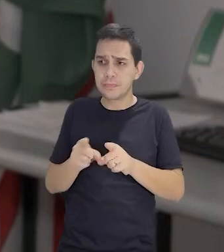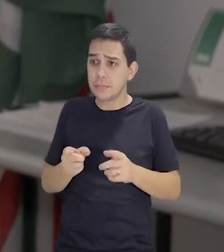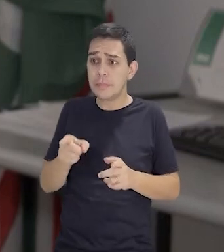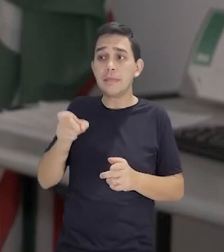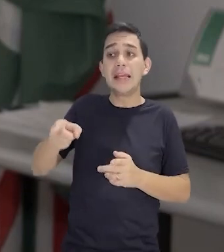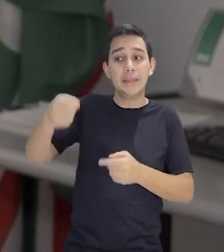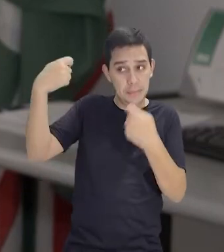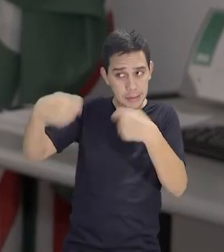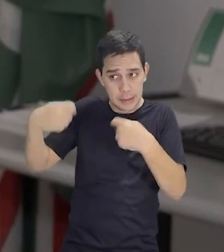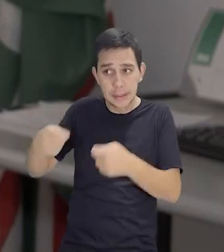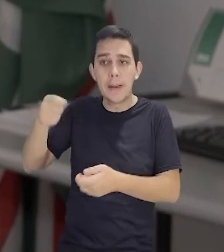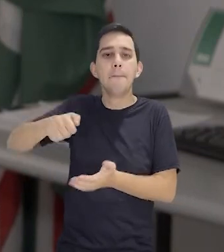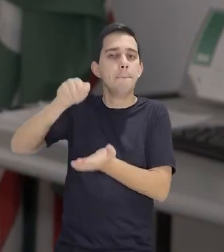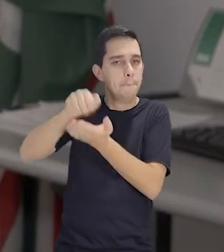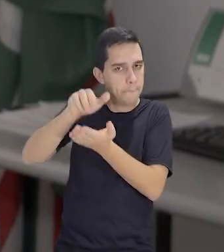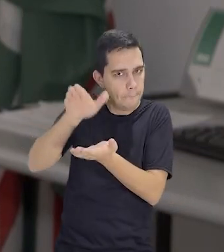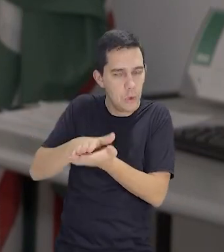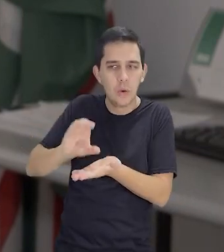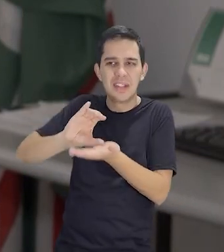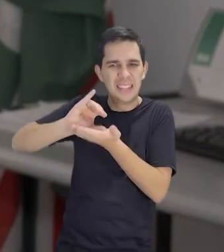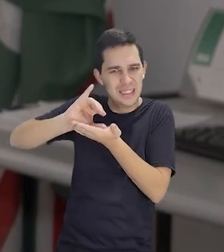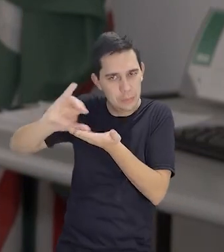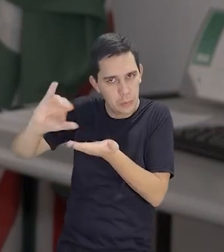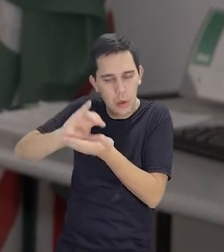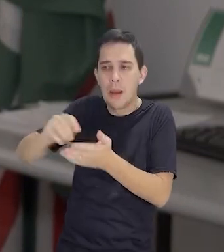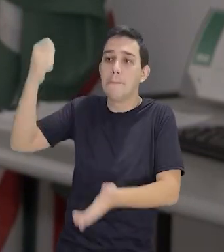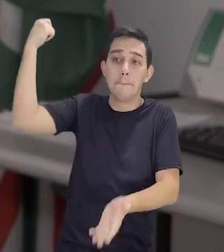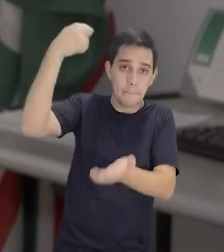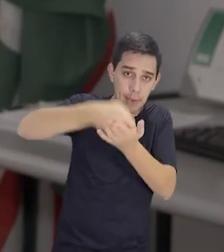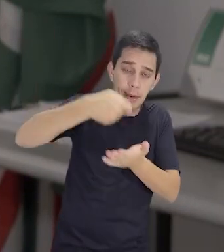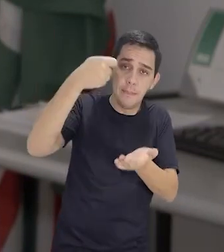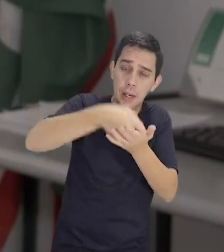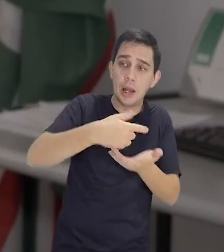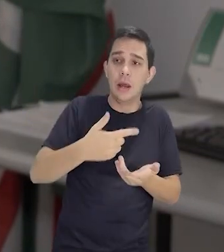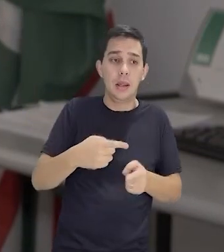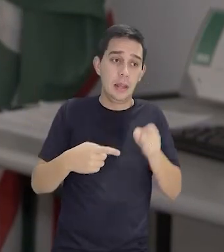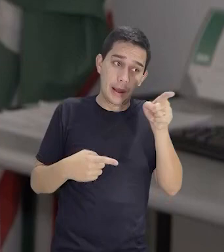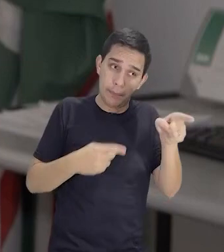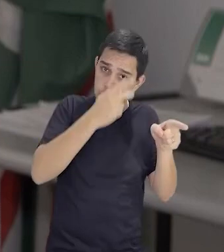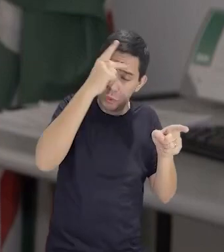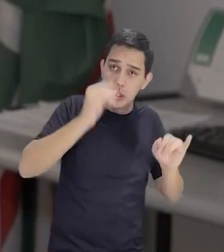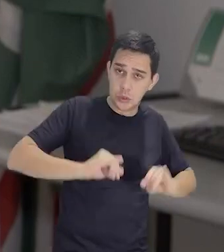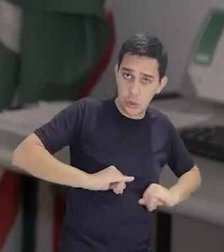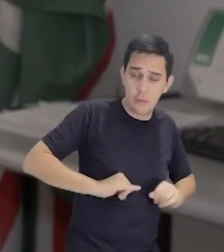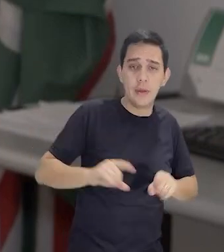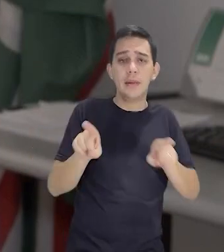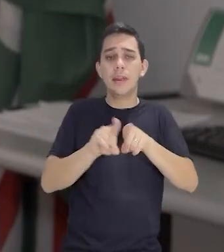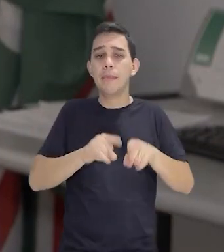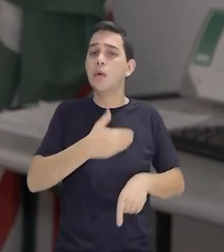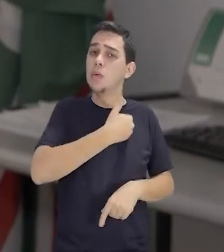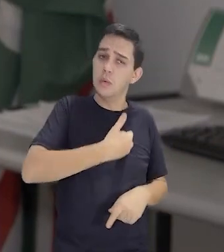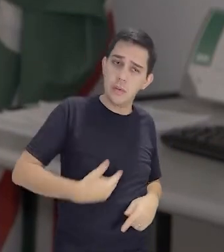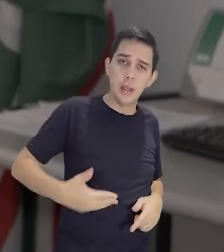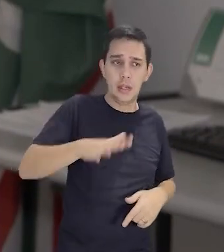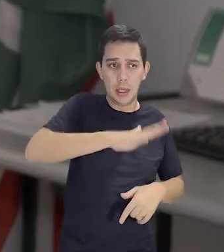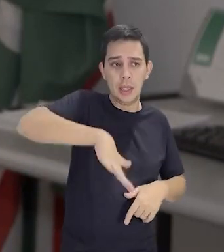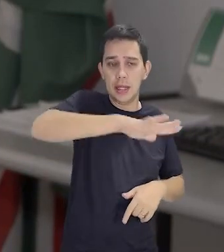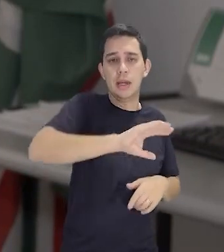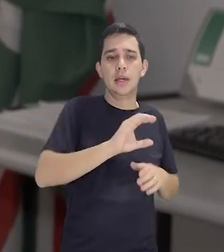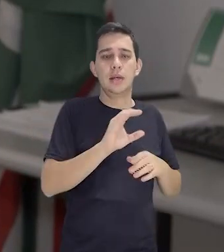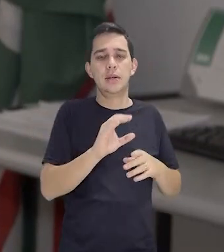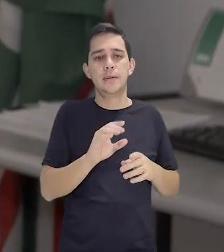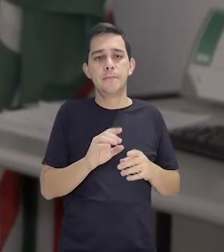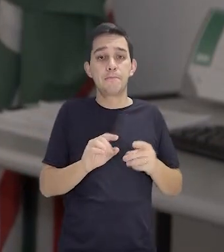danos materiais e morais da trabalhadora e também da sociedade brasileira. E a terceira via é uma